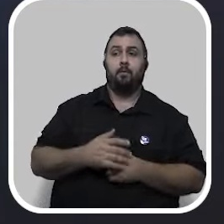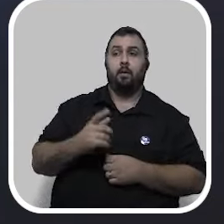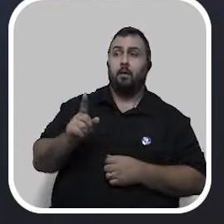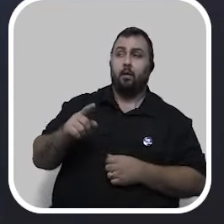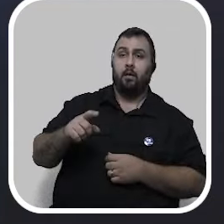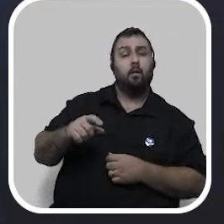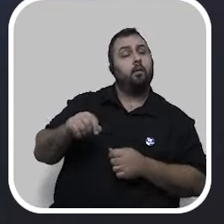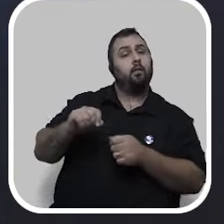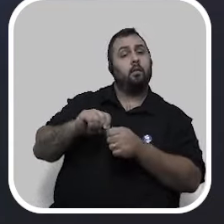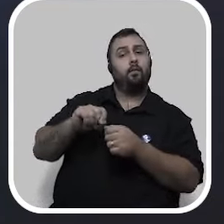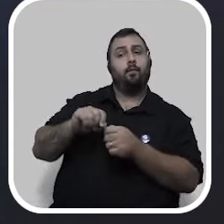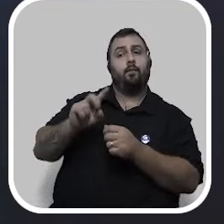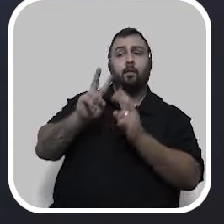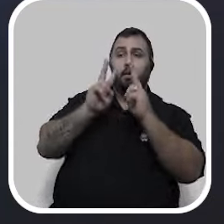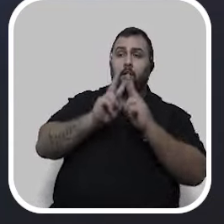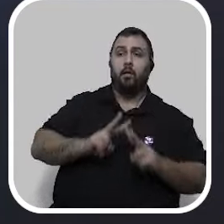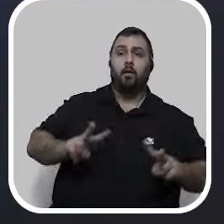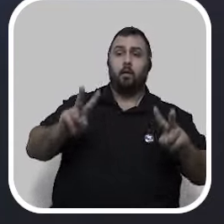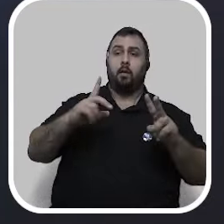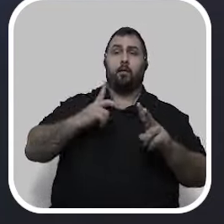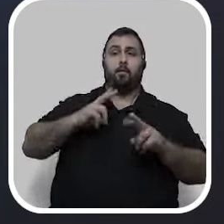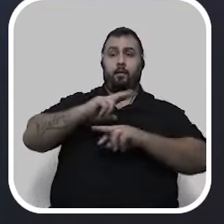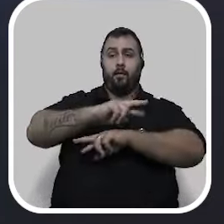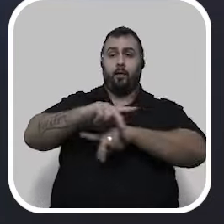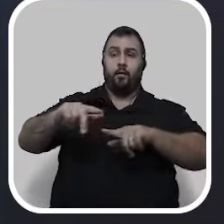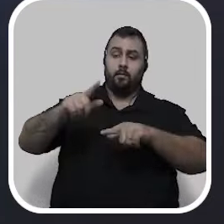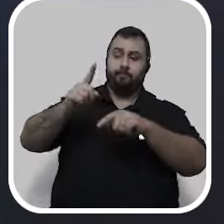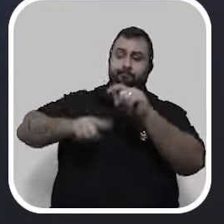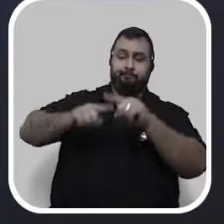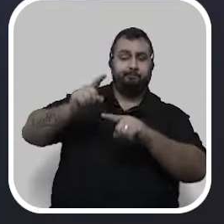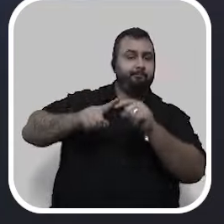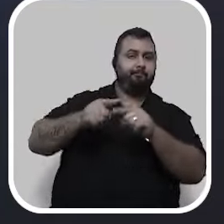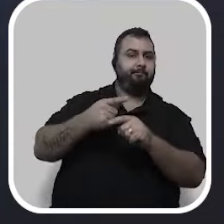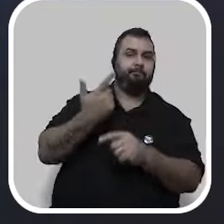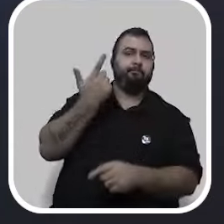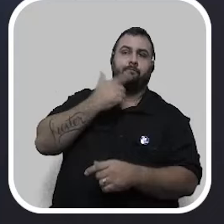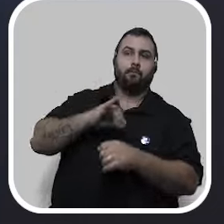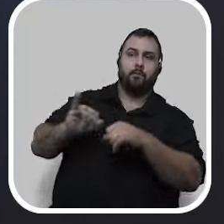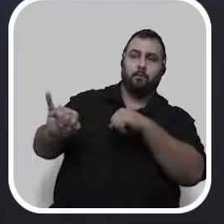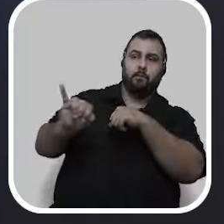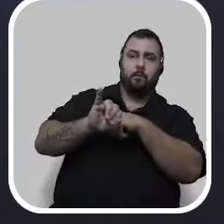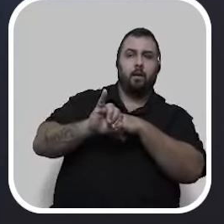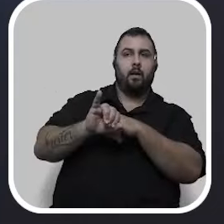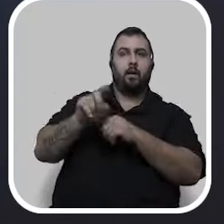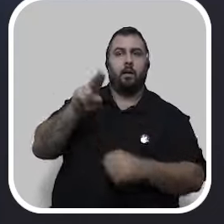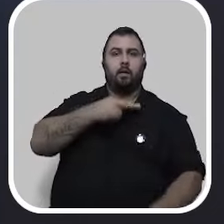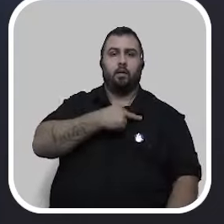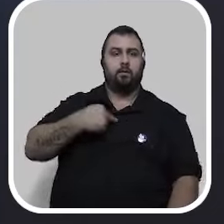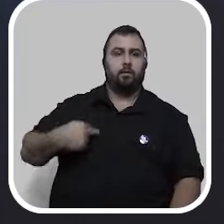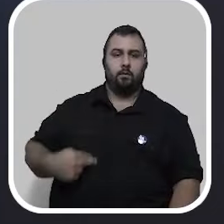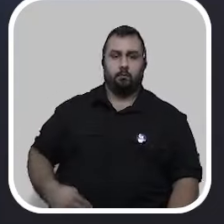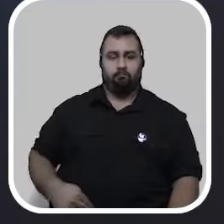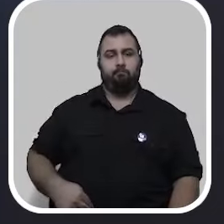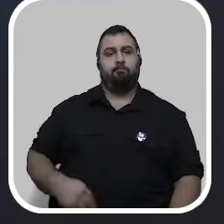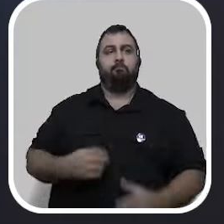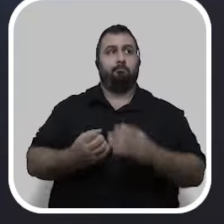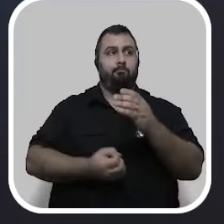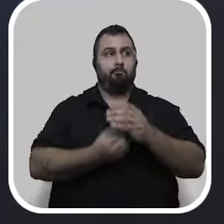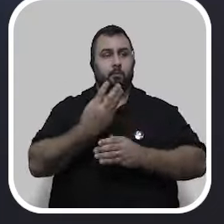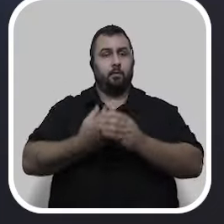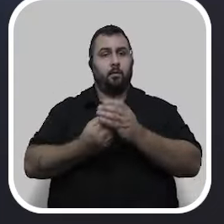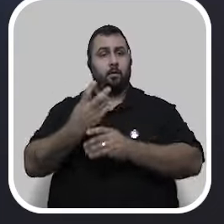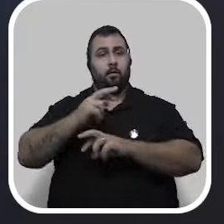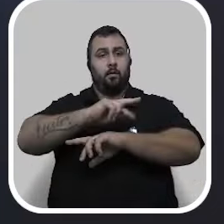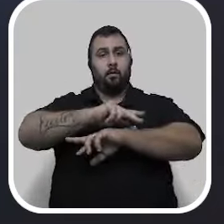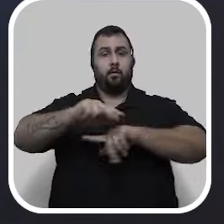coisas da eh elementos e materiais da China e aí a gente começou a produzir também muitas coisas